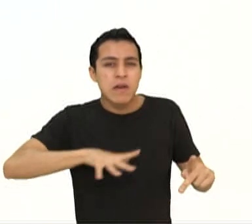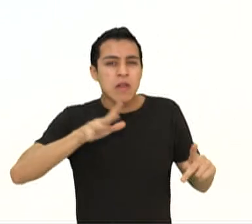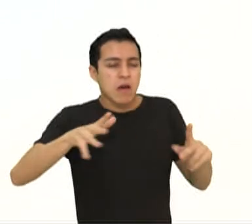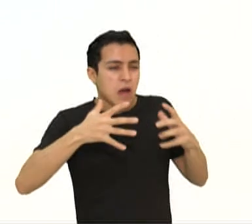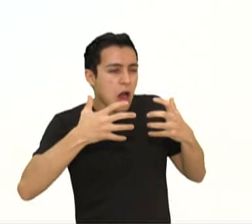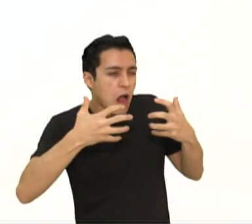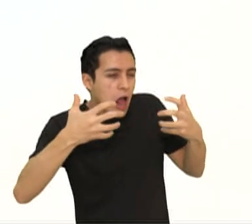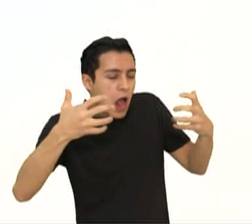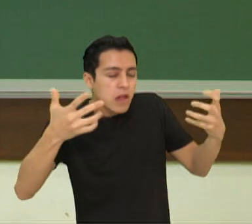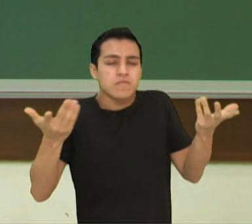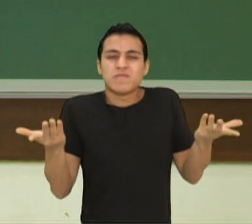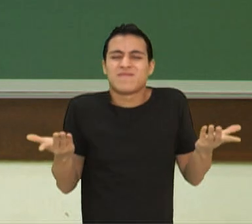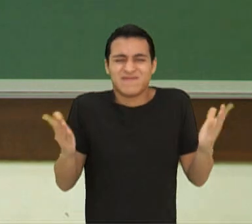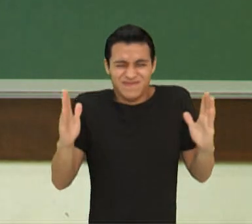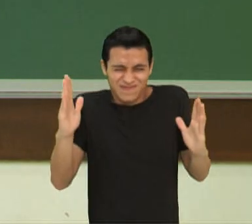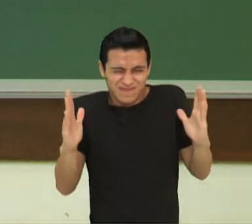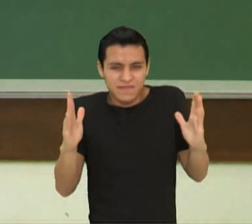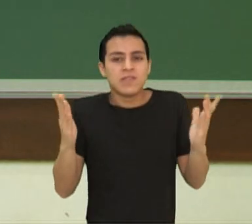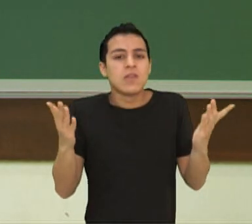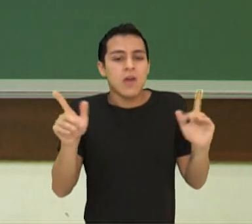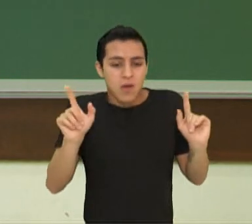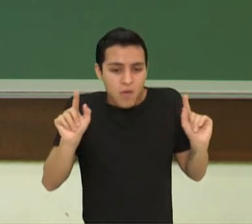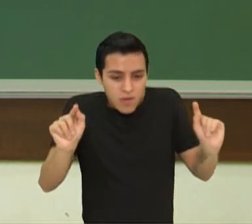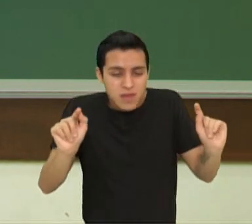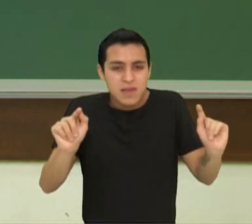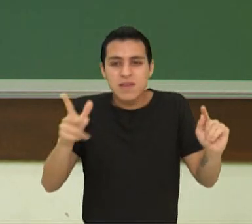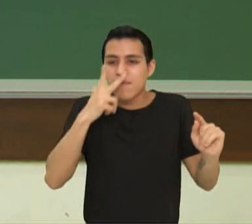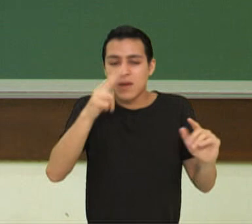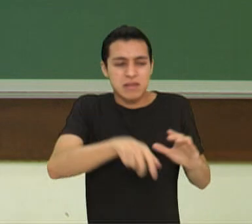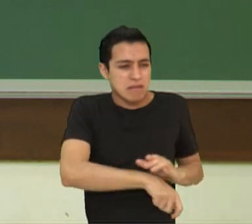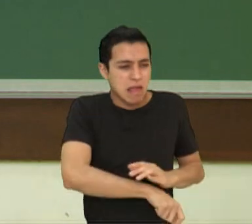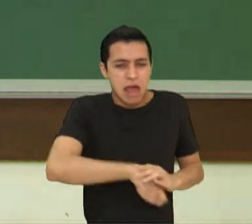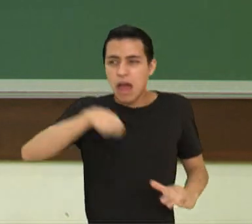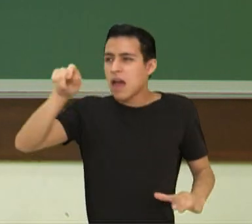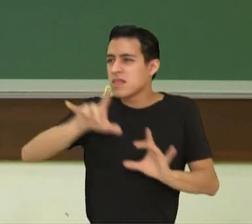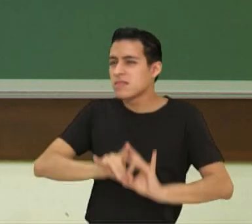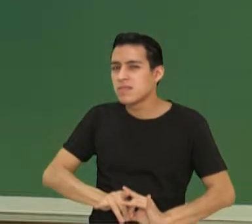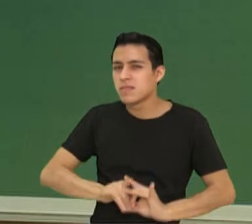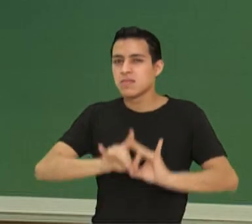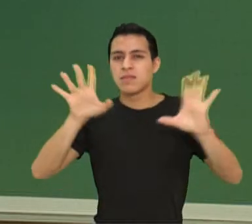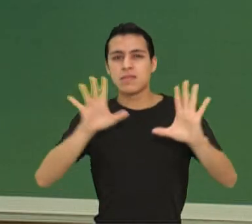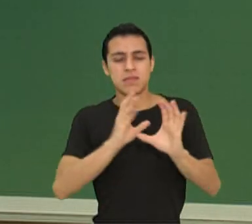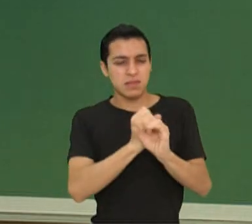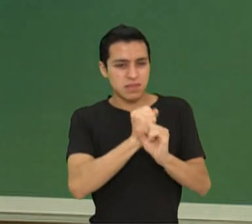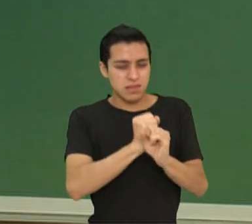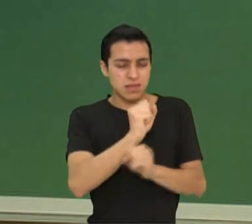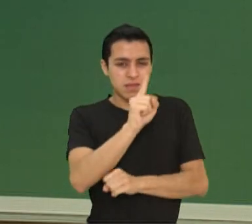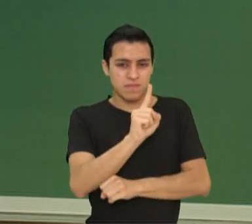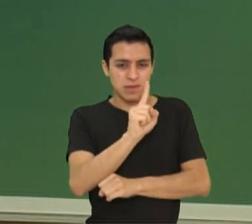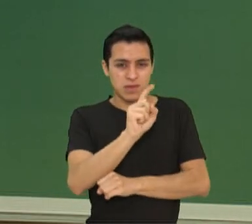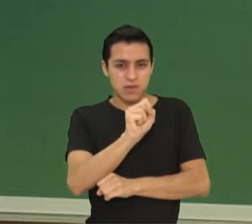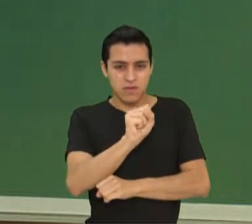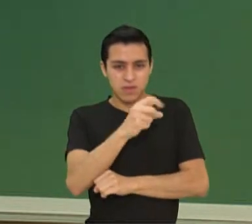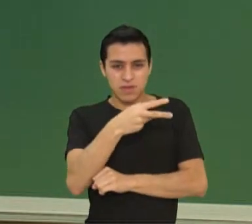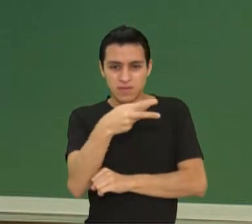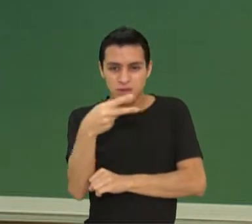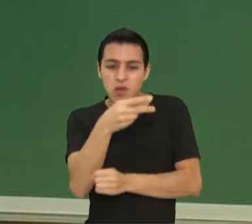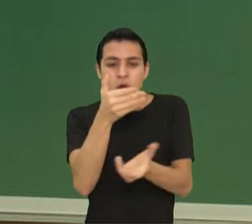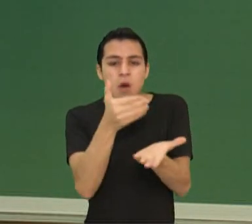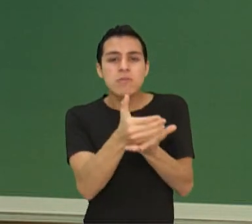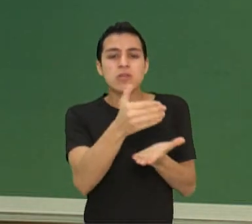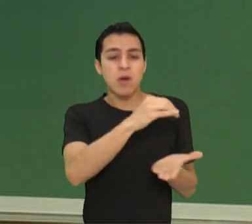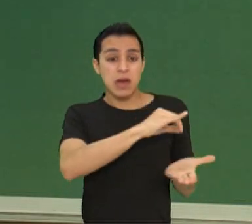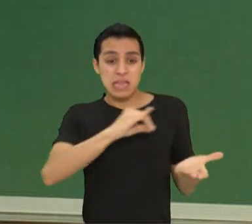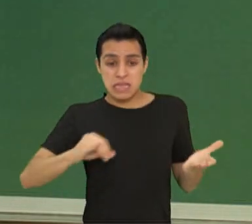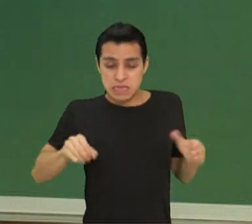retumbante. E tivemos então o grito da independência aqui em 1822. Inaugurou-se o período de império,